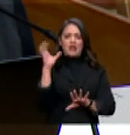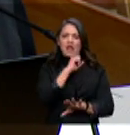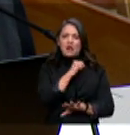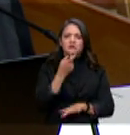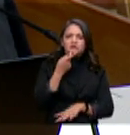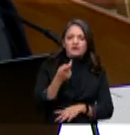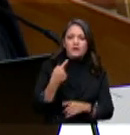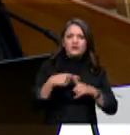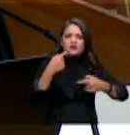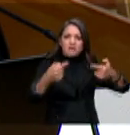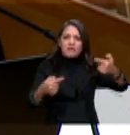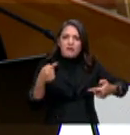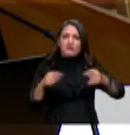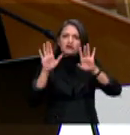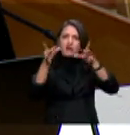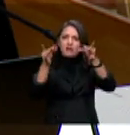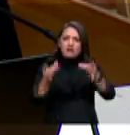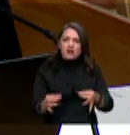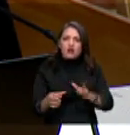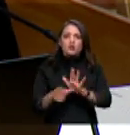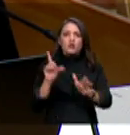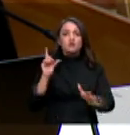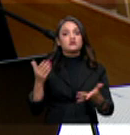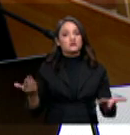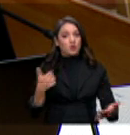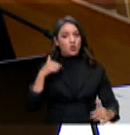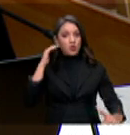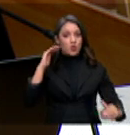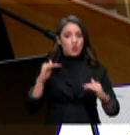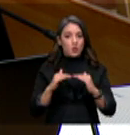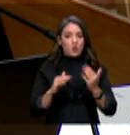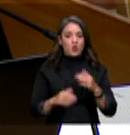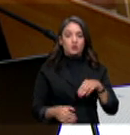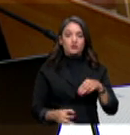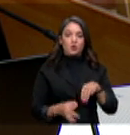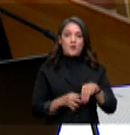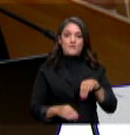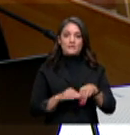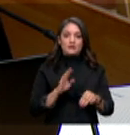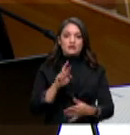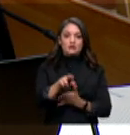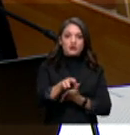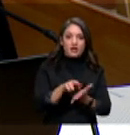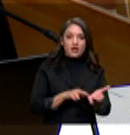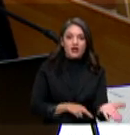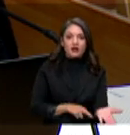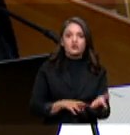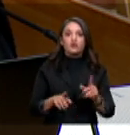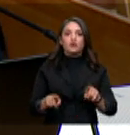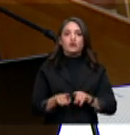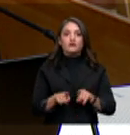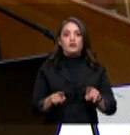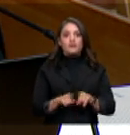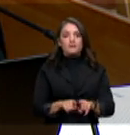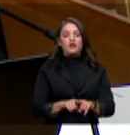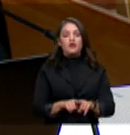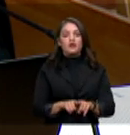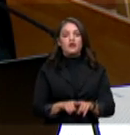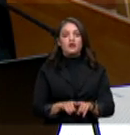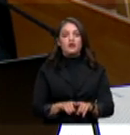do terno grafite, camisa branca, gravata de listras pretas, azuis e